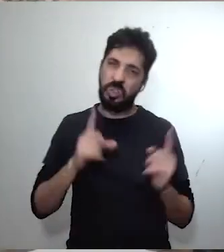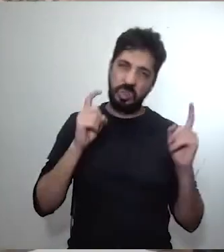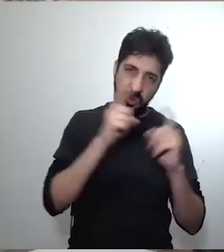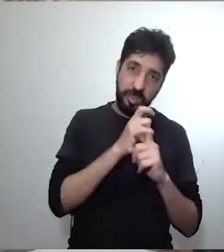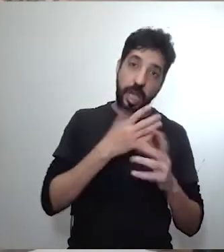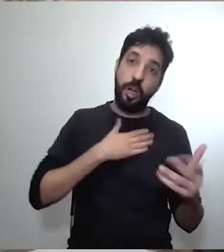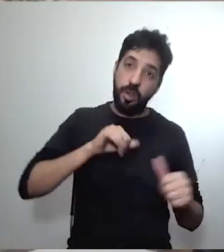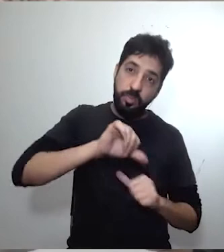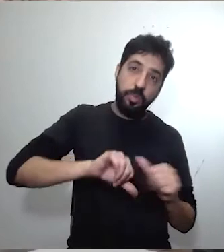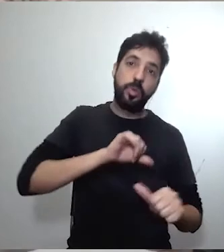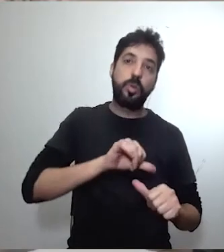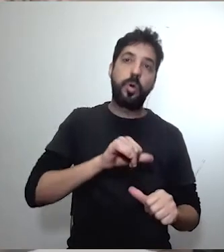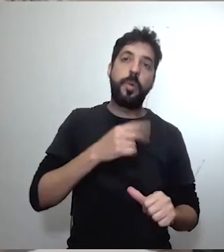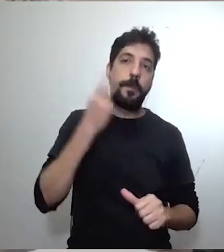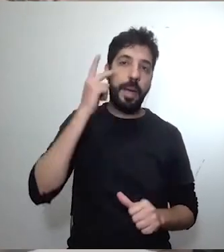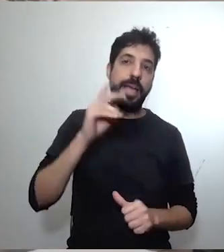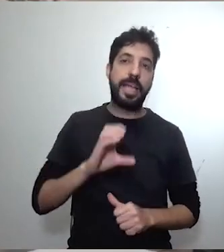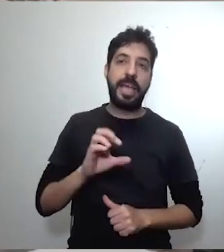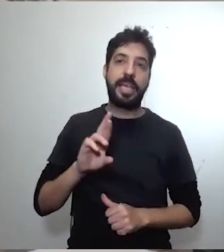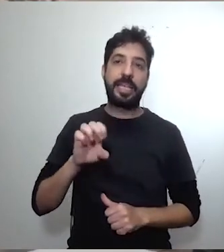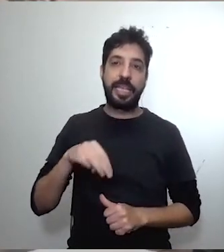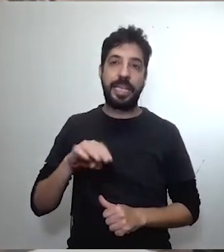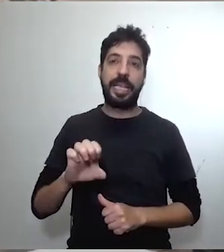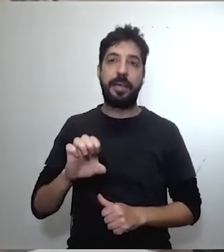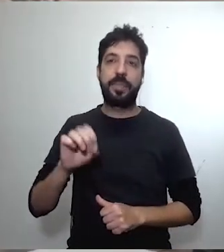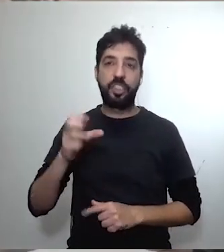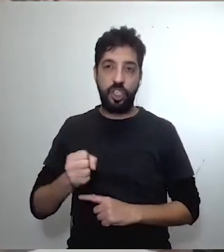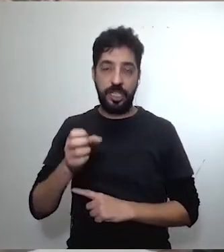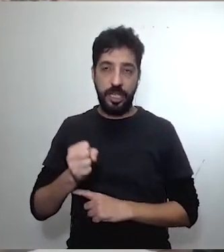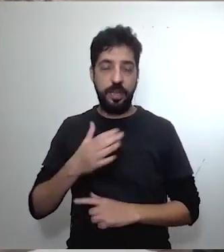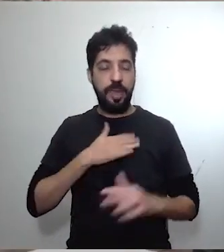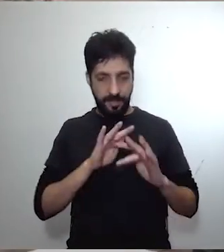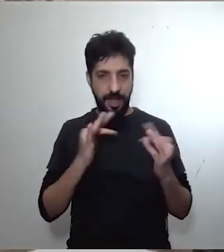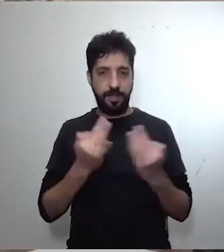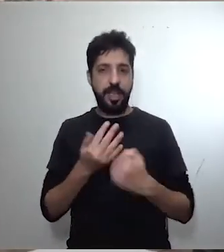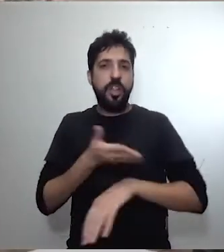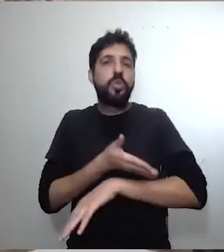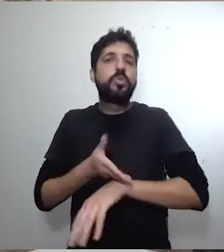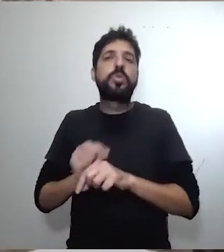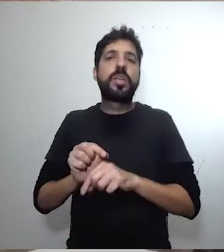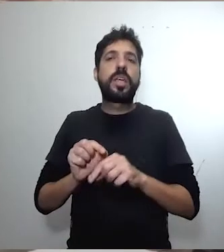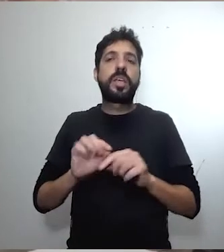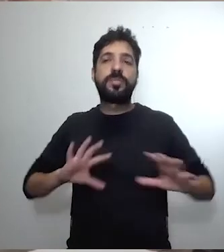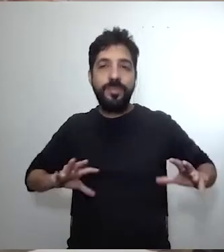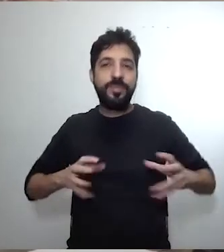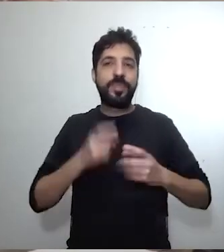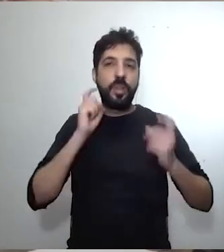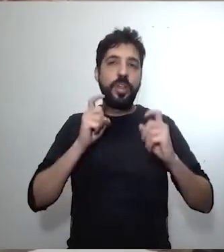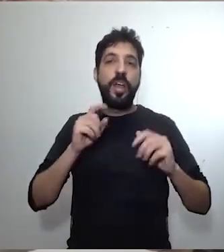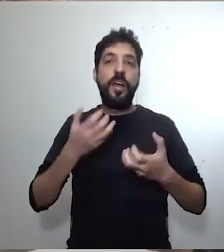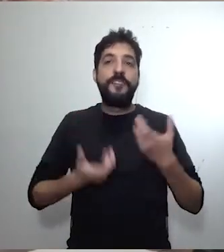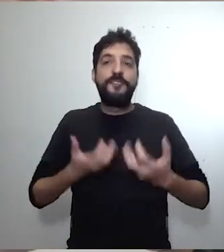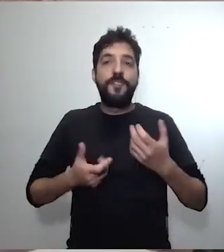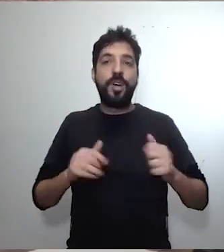foi substituída a nata pelo creme de leite. Na minha família, a gente se reúne, tem o costume de se reunir em volta do fogão,